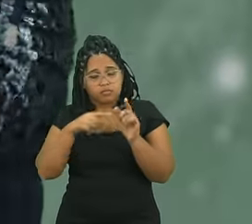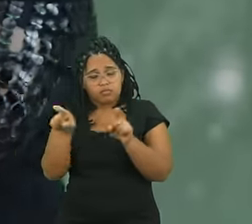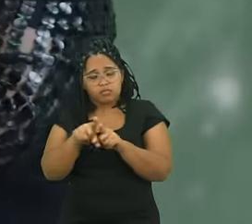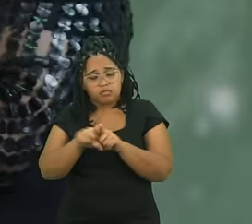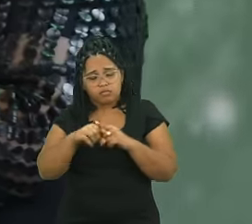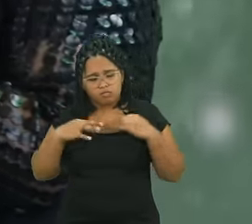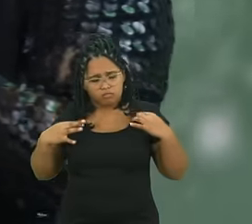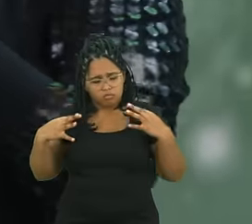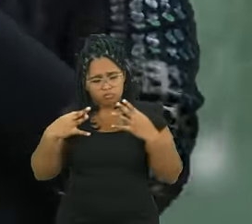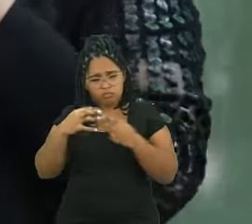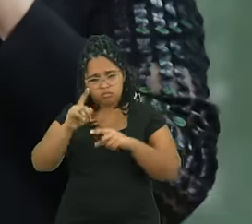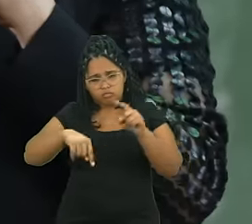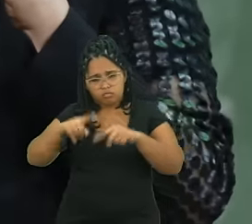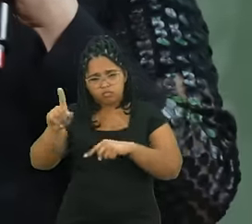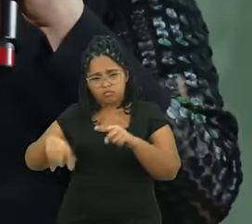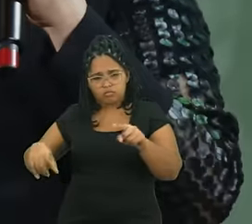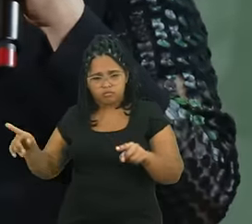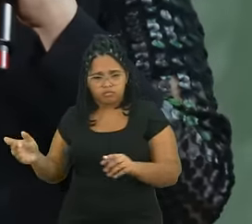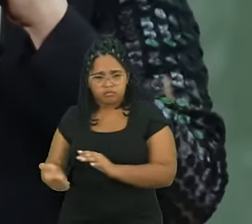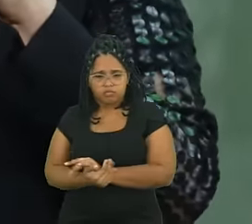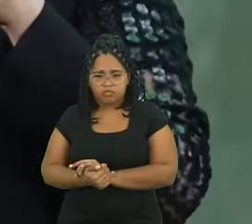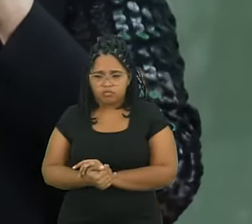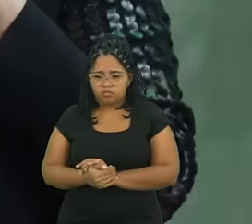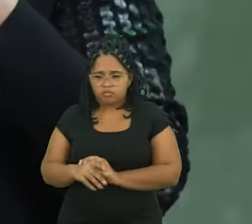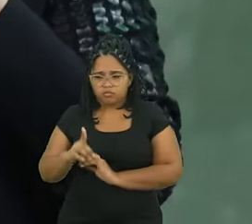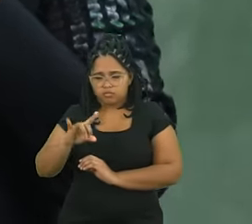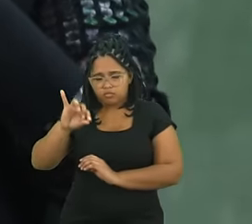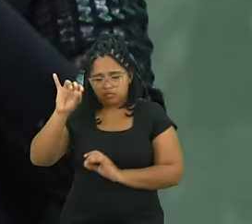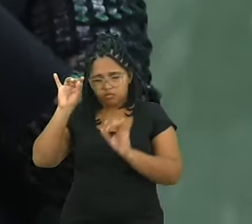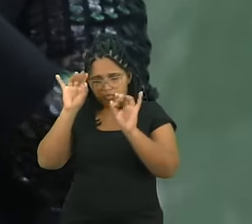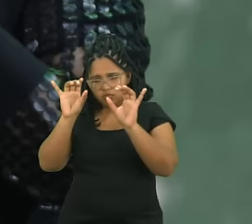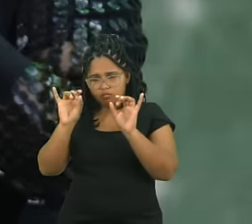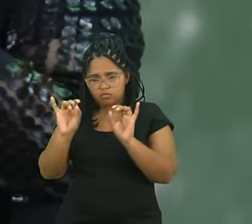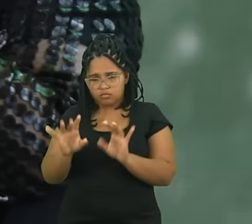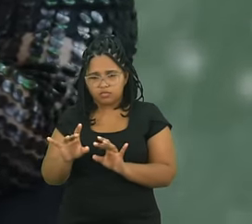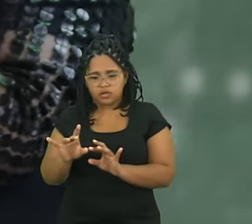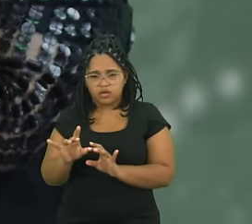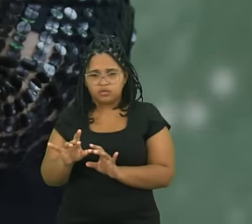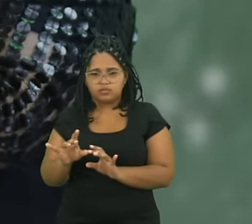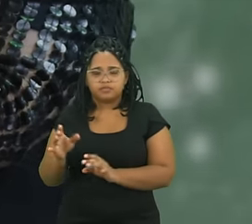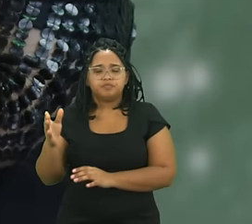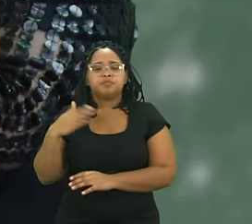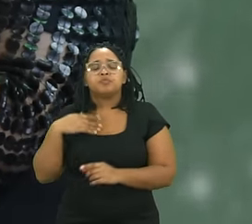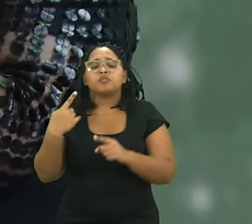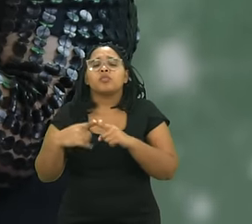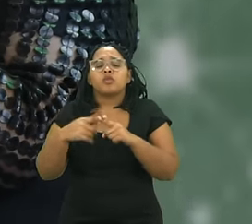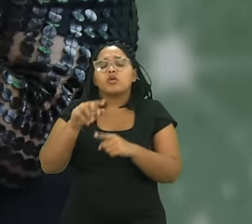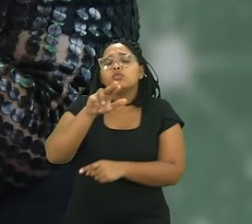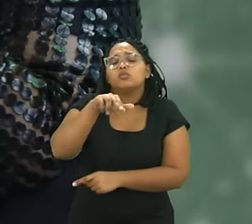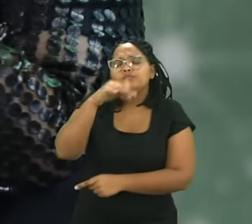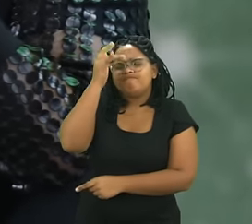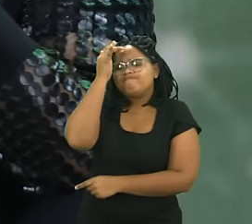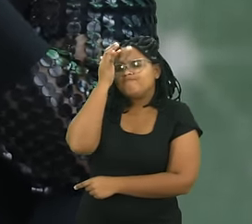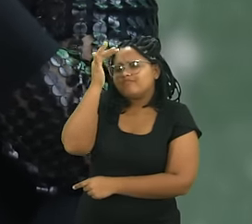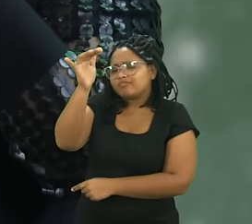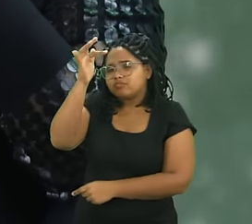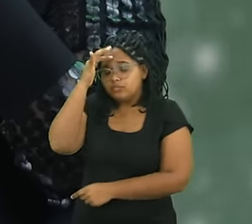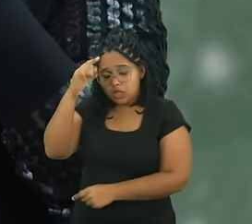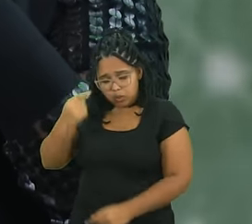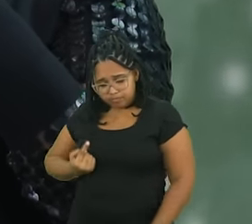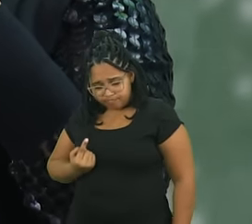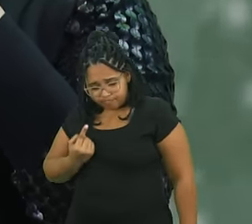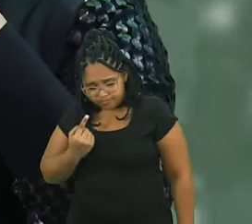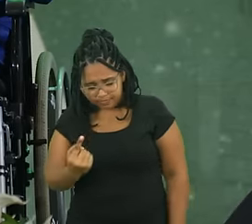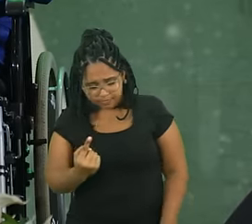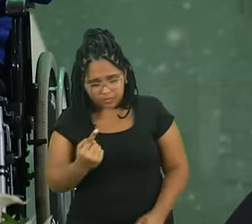coisas. É um dia de muita emoção para mim, porque eu nunca imaginava que eu estaria aqui num